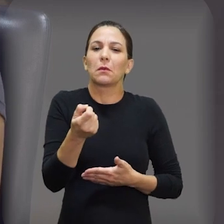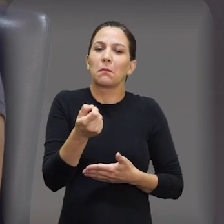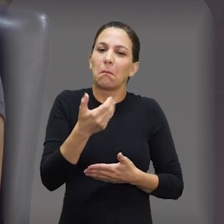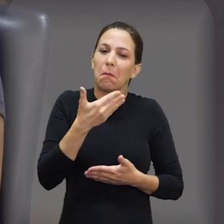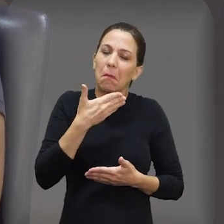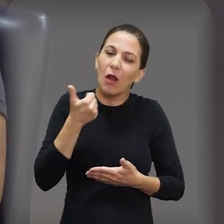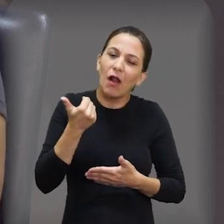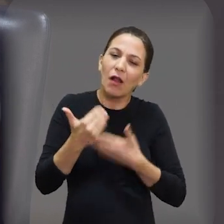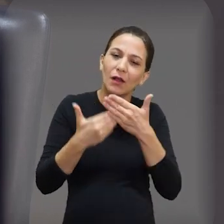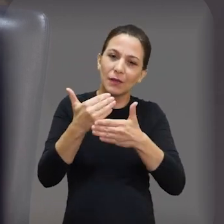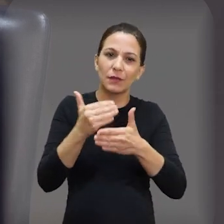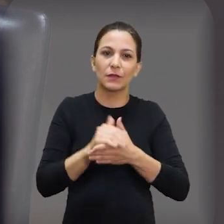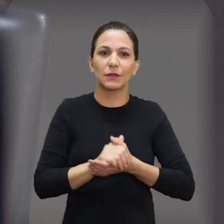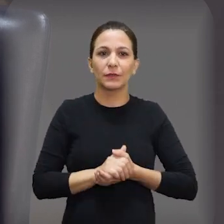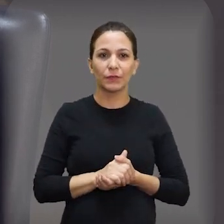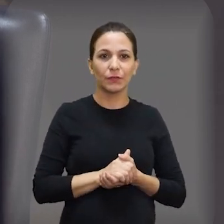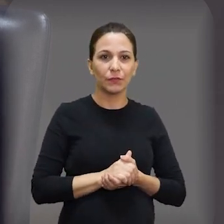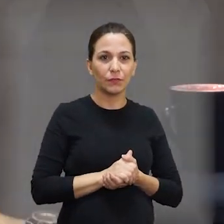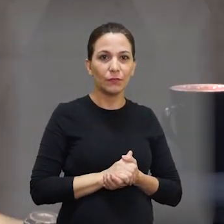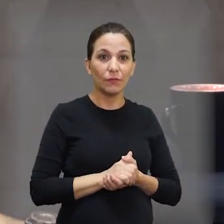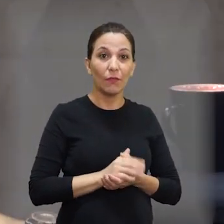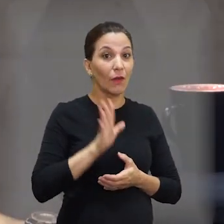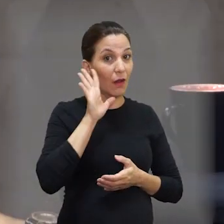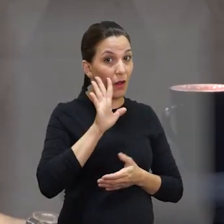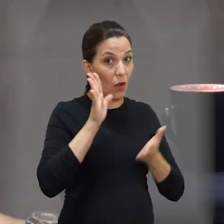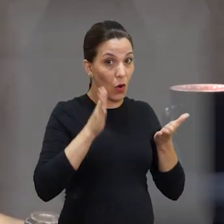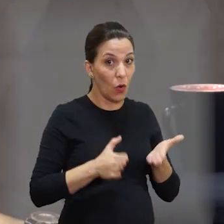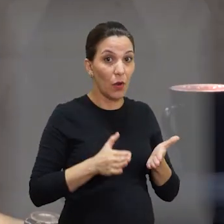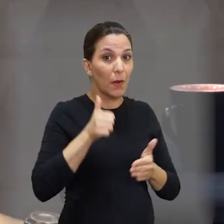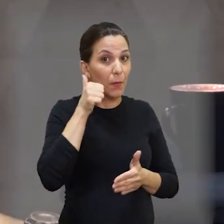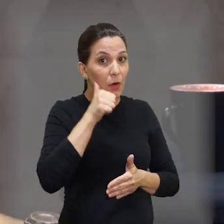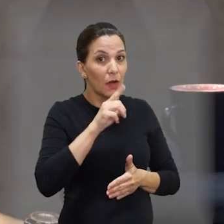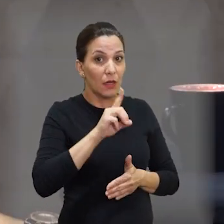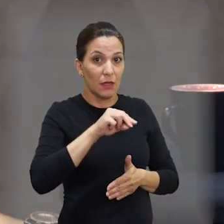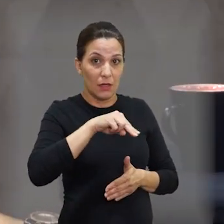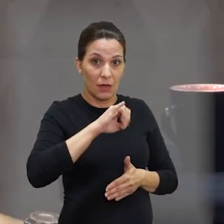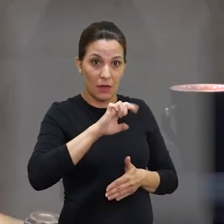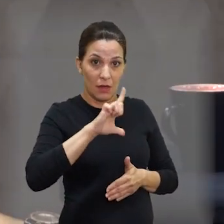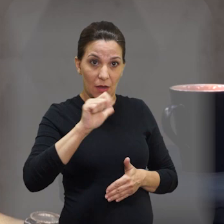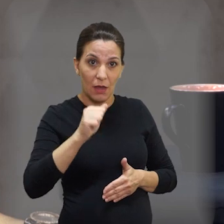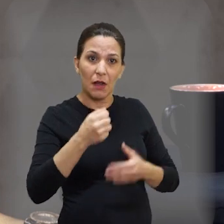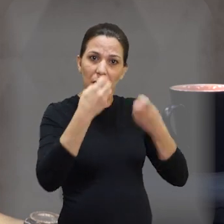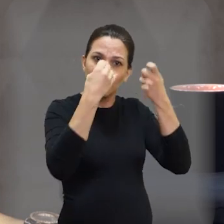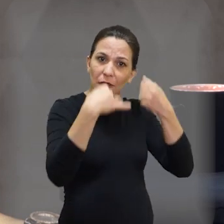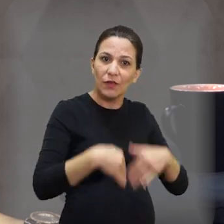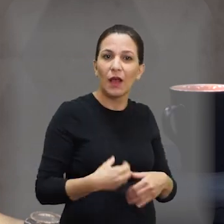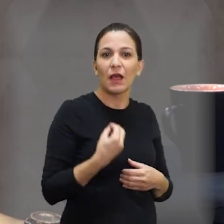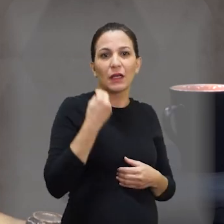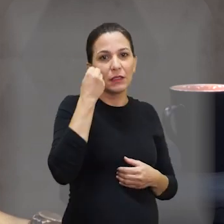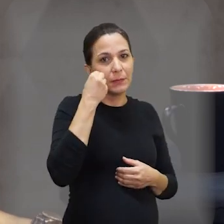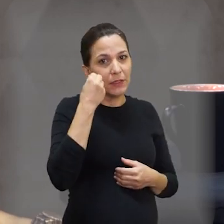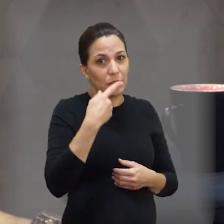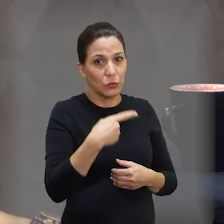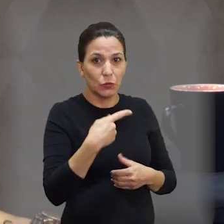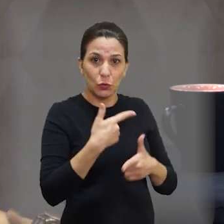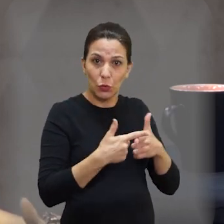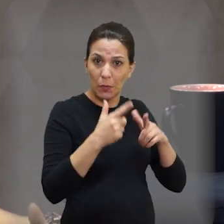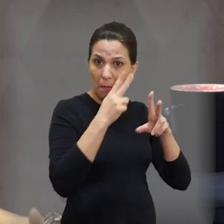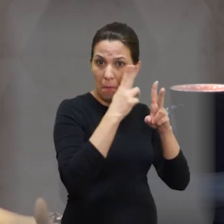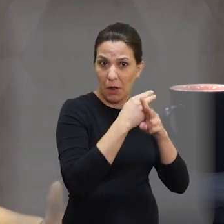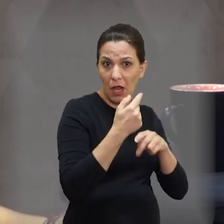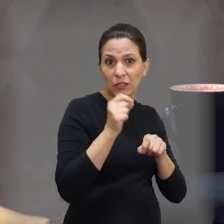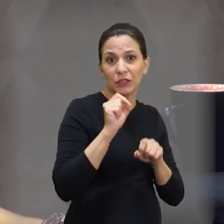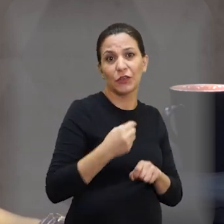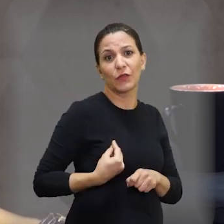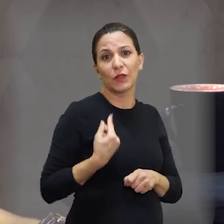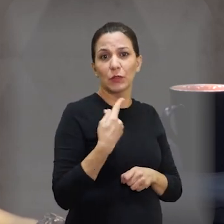mais harmônico mesmo. Legal. Agora nós vamos assistir o depoimento que a Daniela mandou. Ela está praticando Pilates